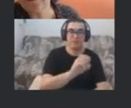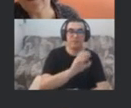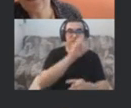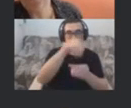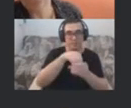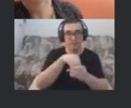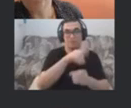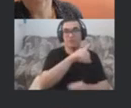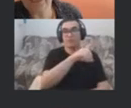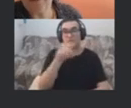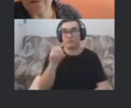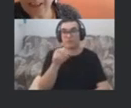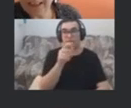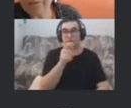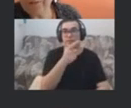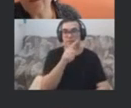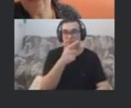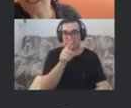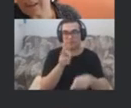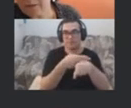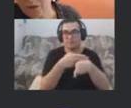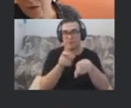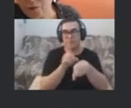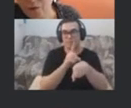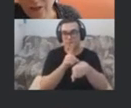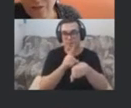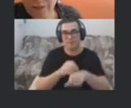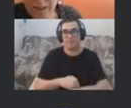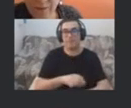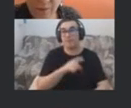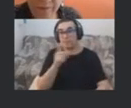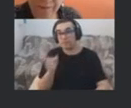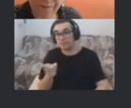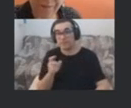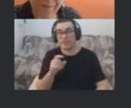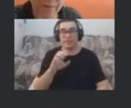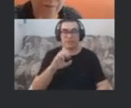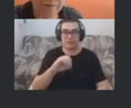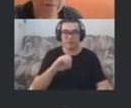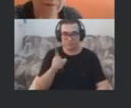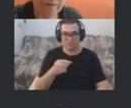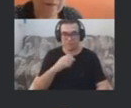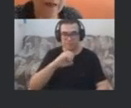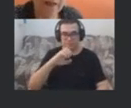0,0009 gramas de cafeína por 100 gramas de chocolate branco.